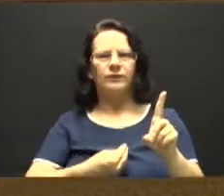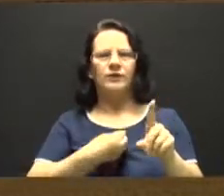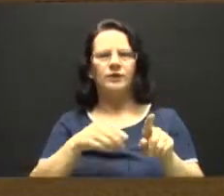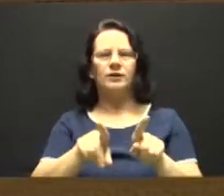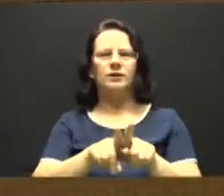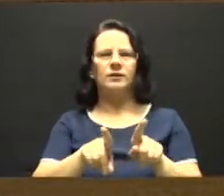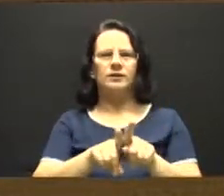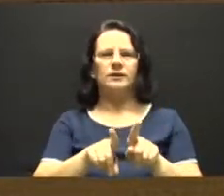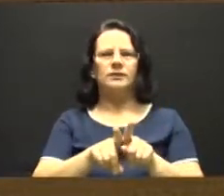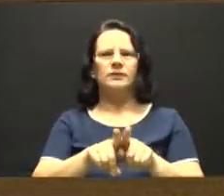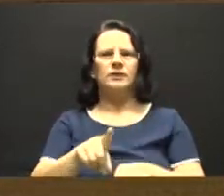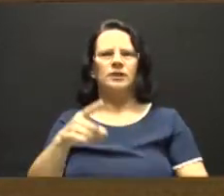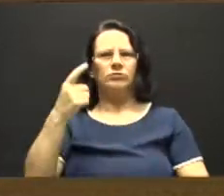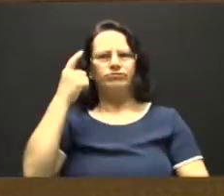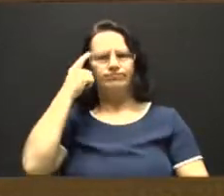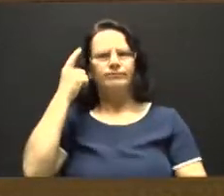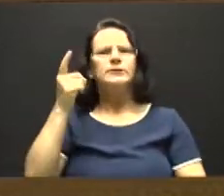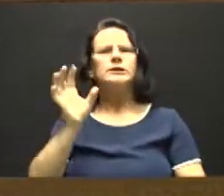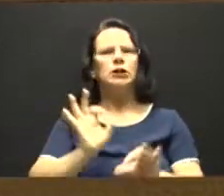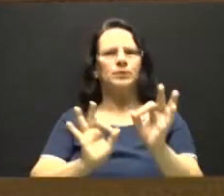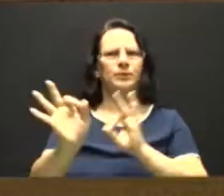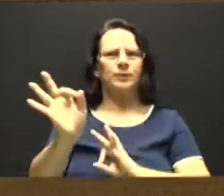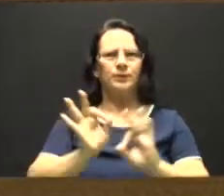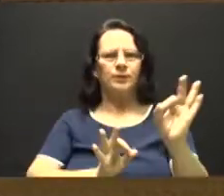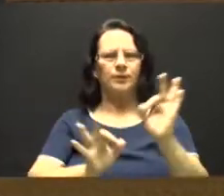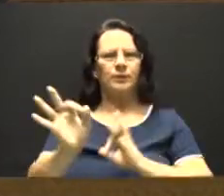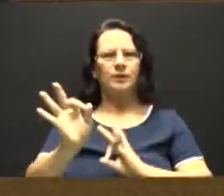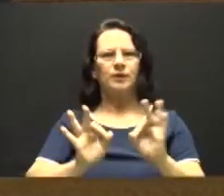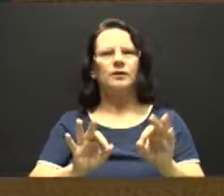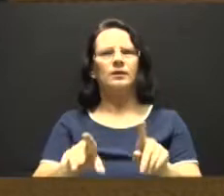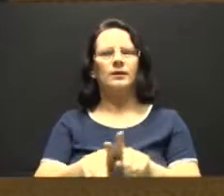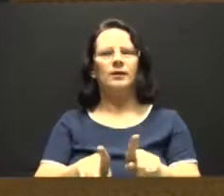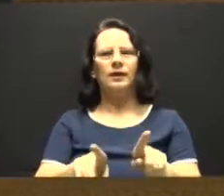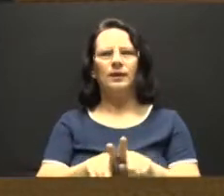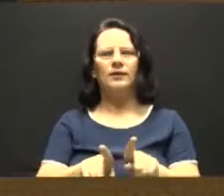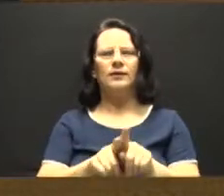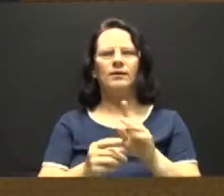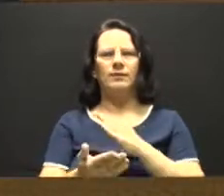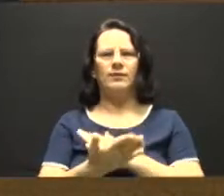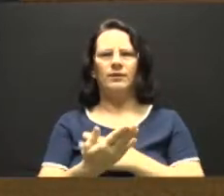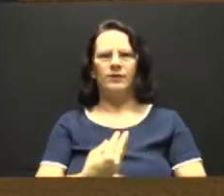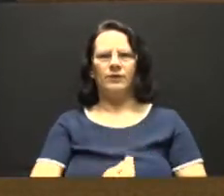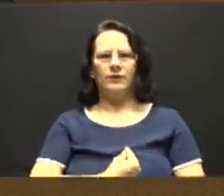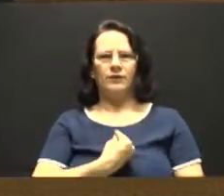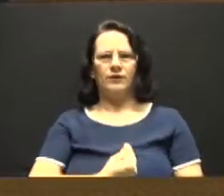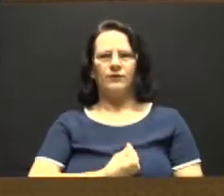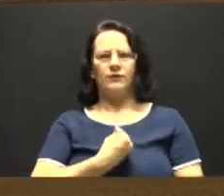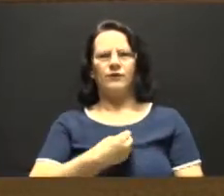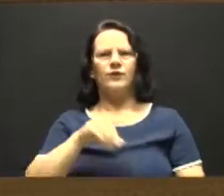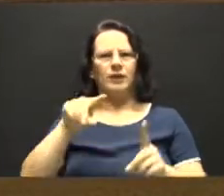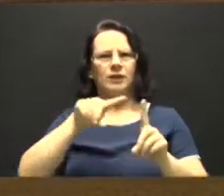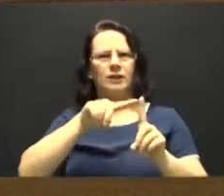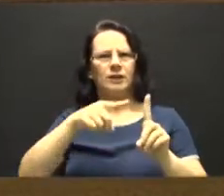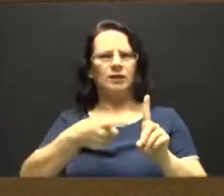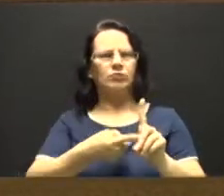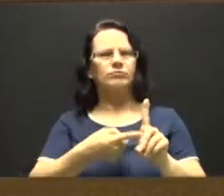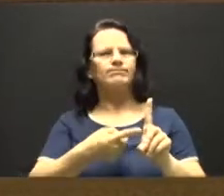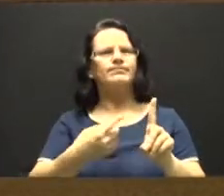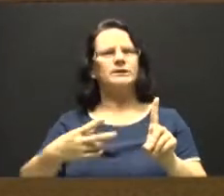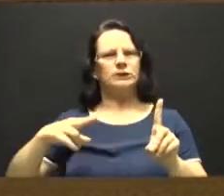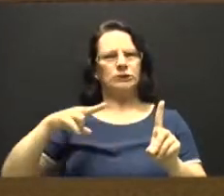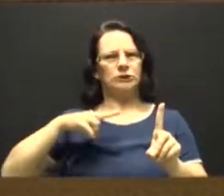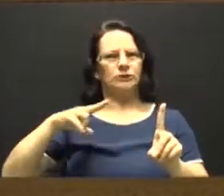obscurantismo e conservadora e no entanto essa defesa da vida nascente está intimamente